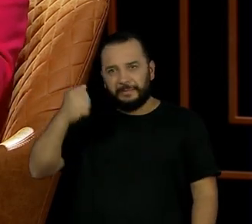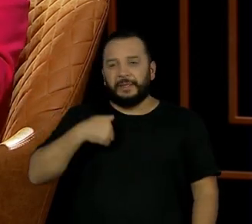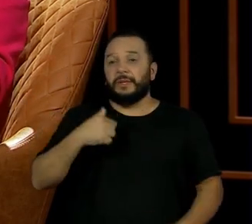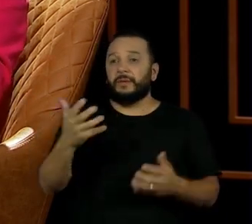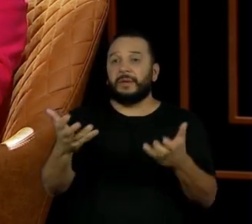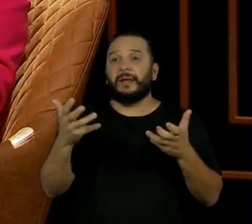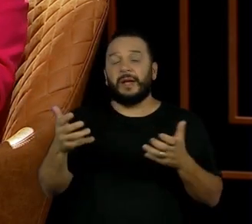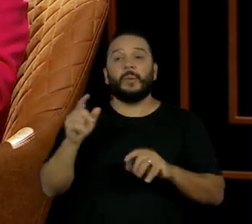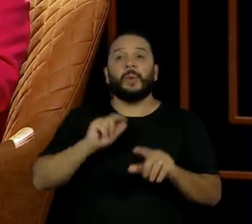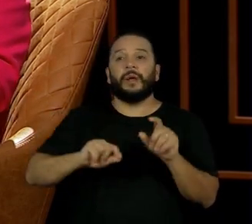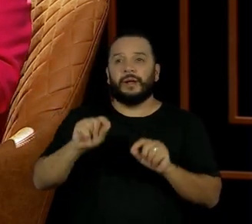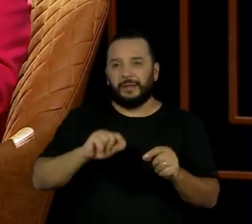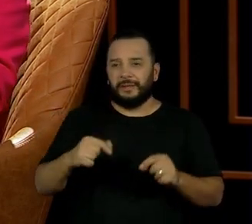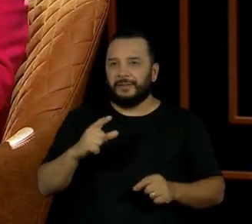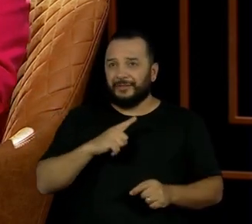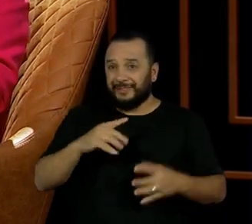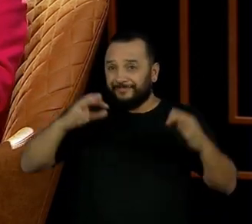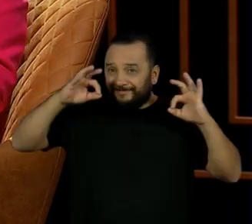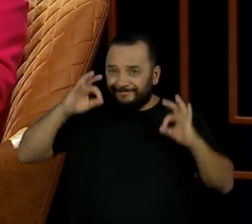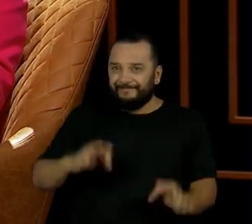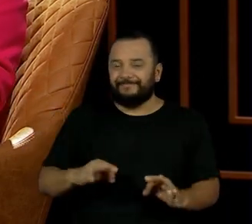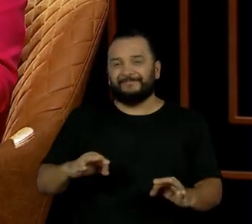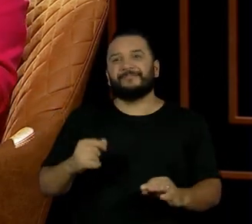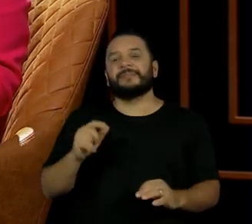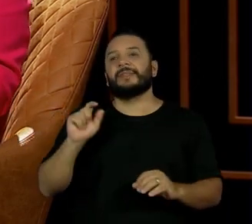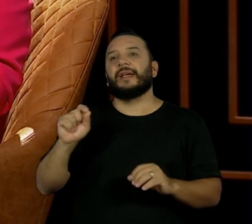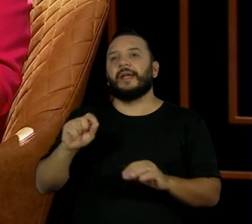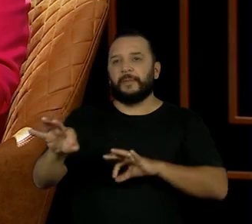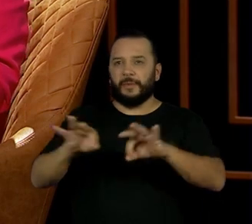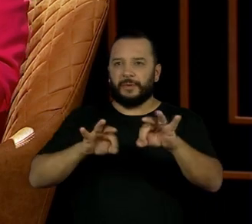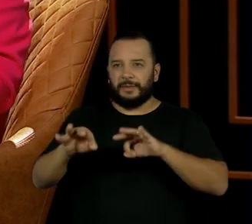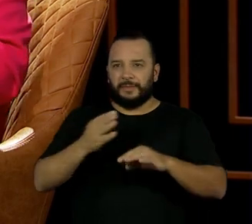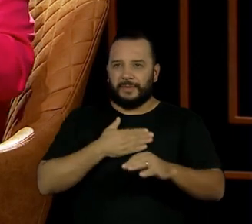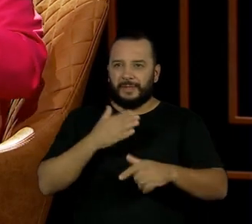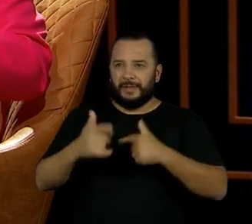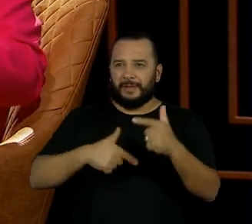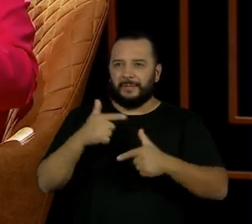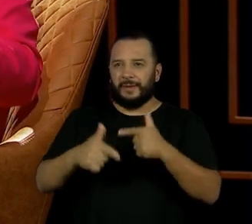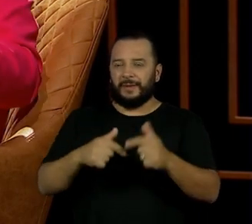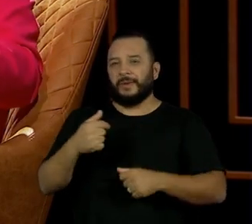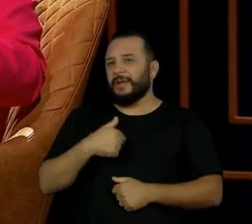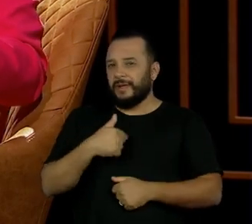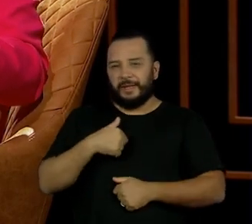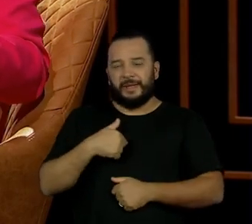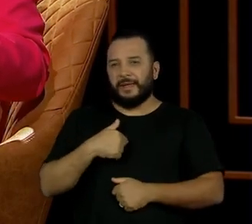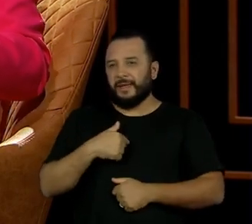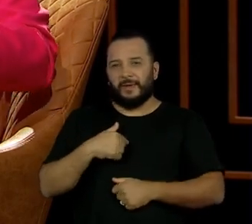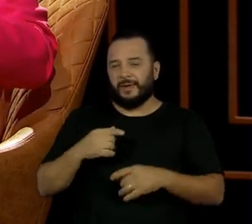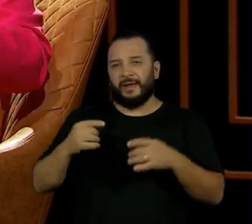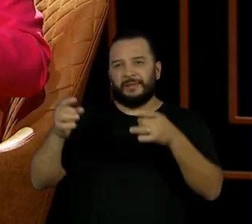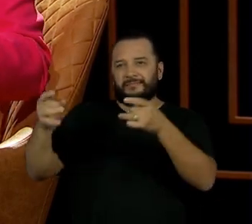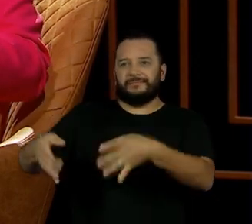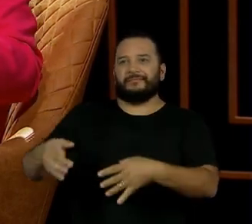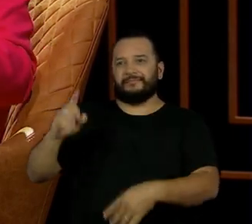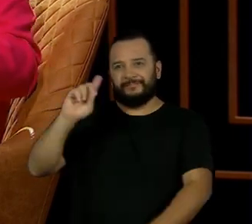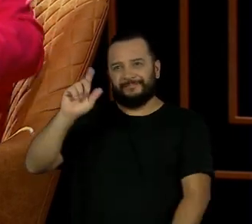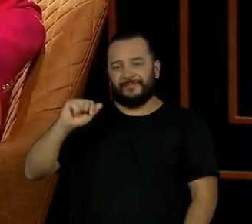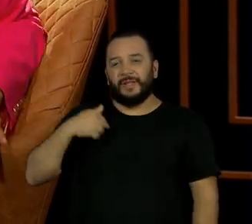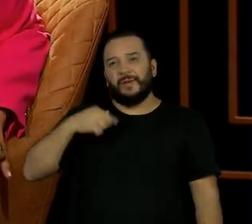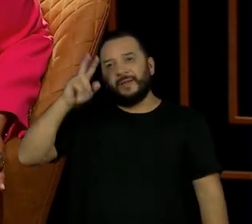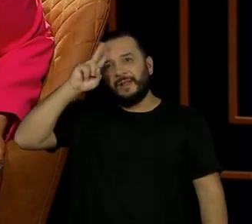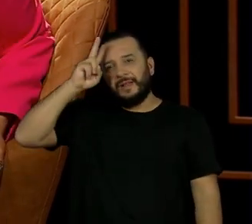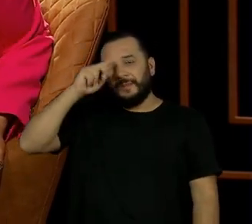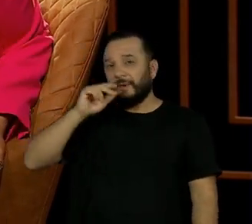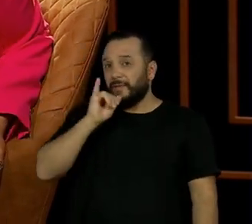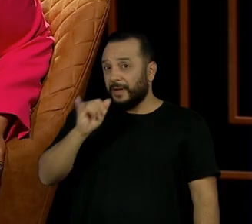eu tava muito certa de quem tinha que produzir o meu trabalho e eu não ia abrir mão disso eu lembro que eu cheguei a falar